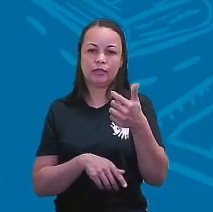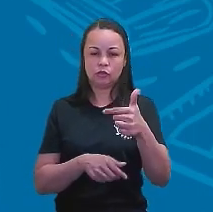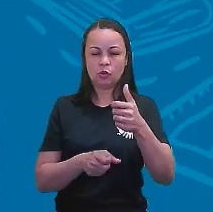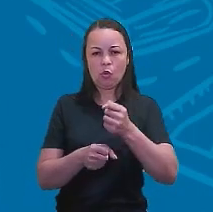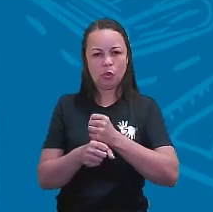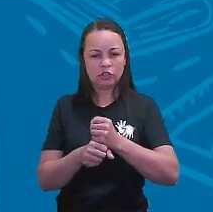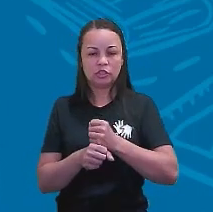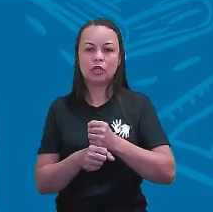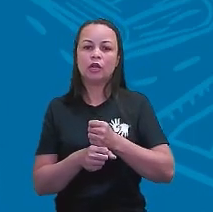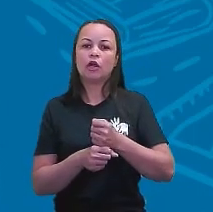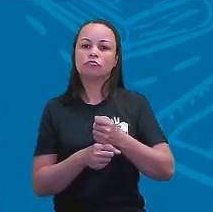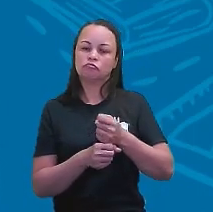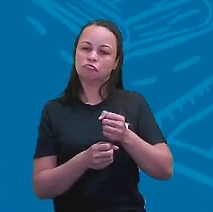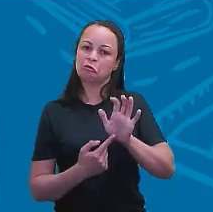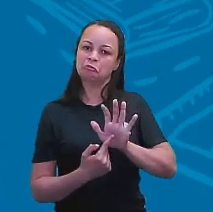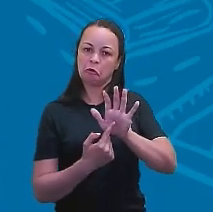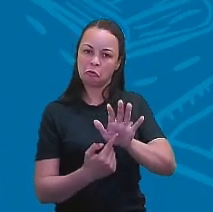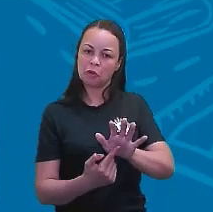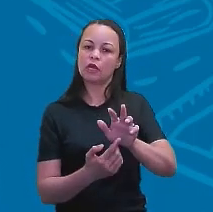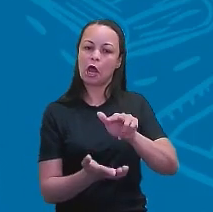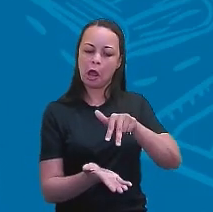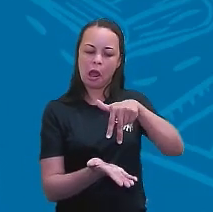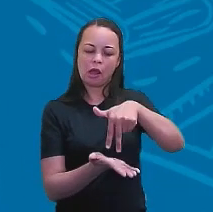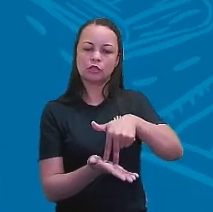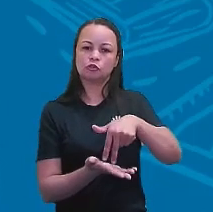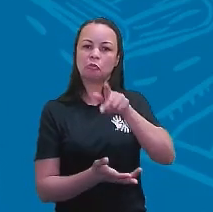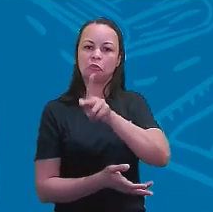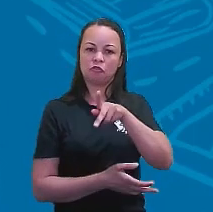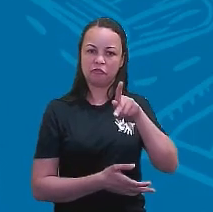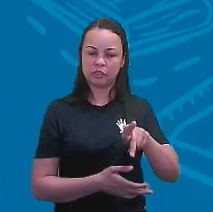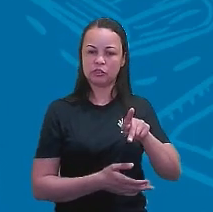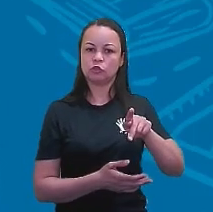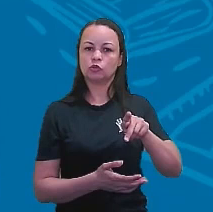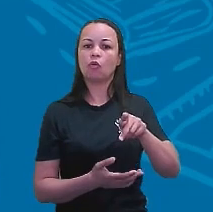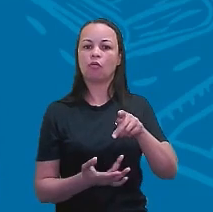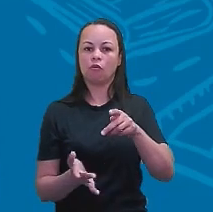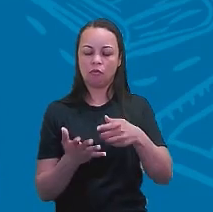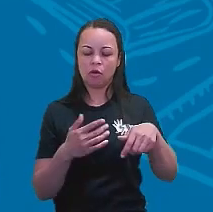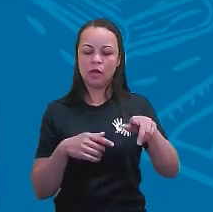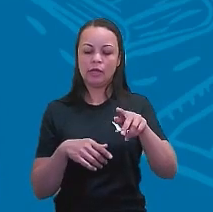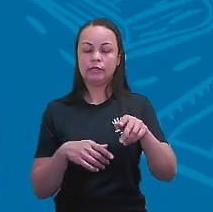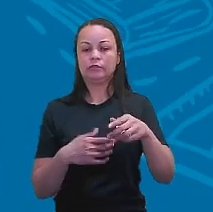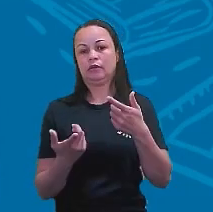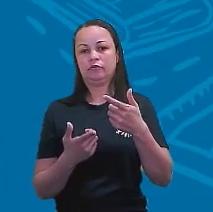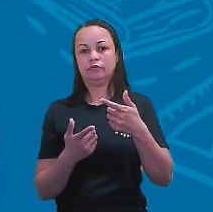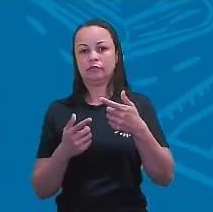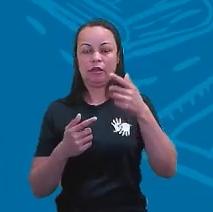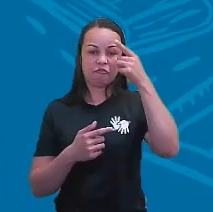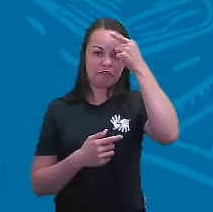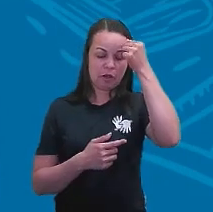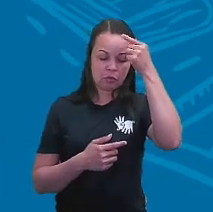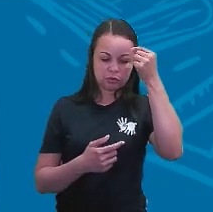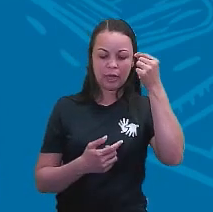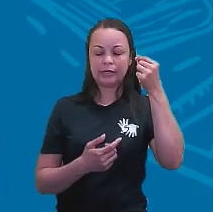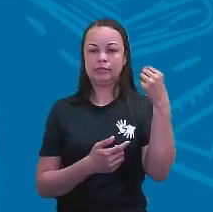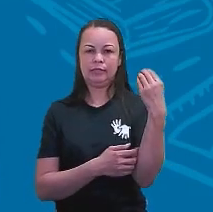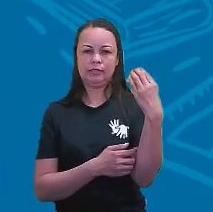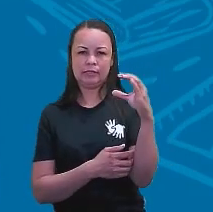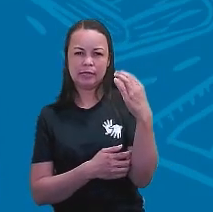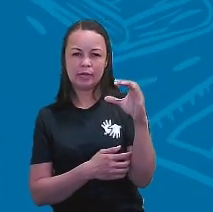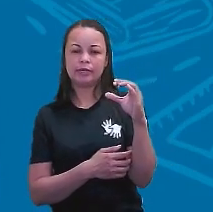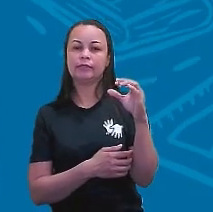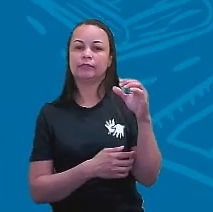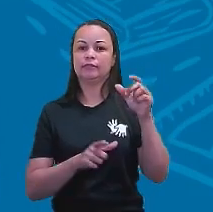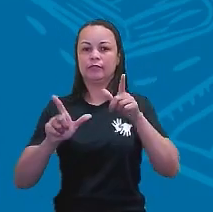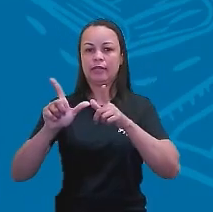professor titular, tá? De literatura brasileira na Faculdade de Filosofia, Ciências e Letras da cidade